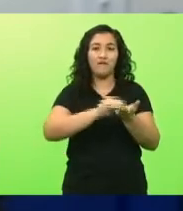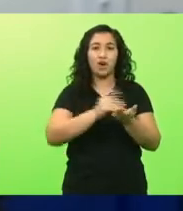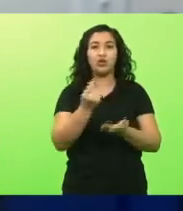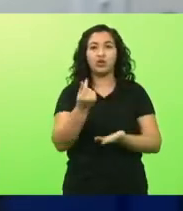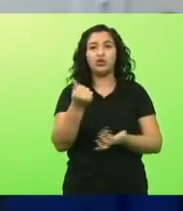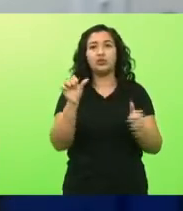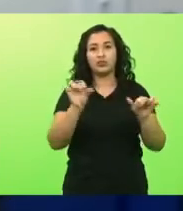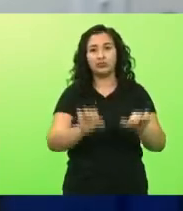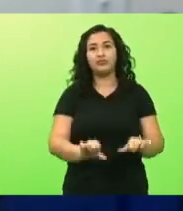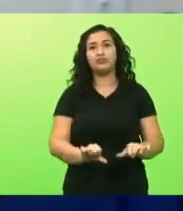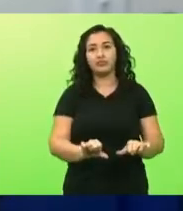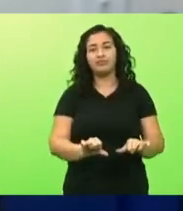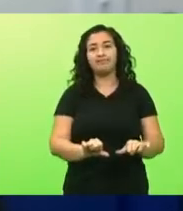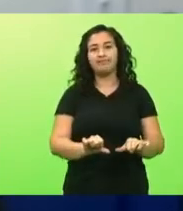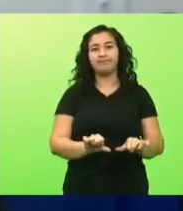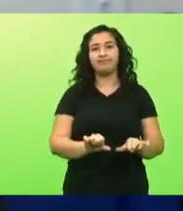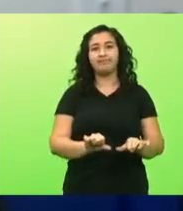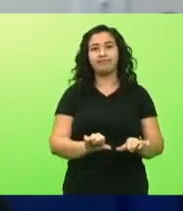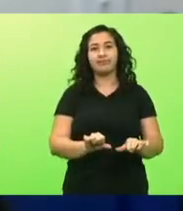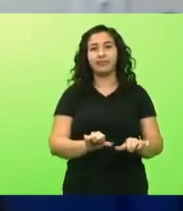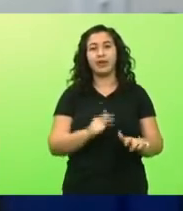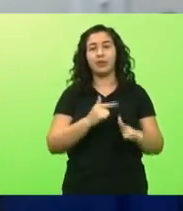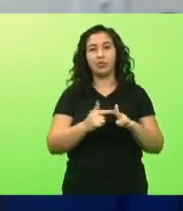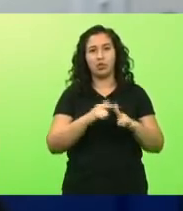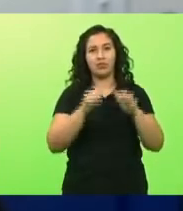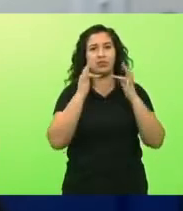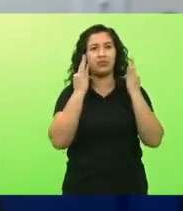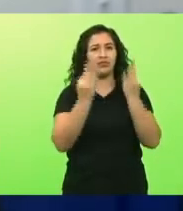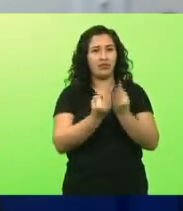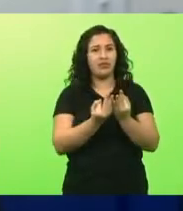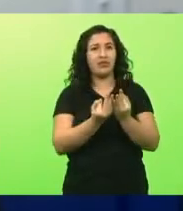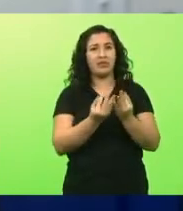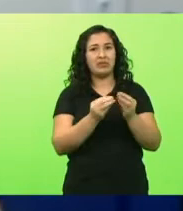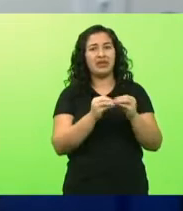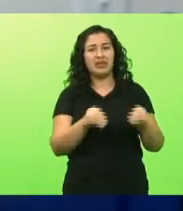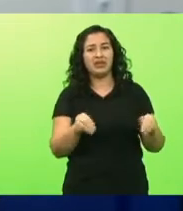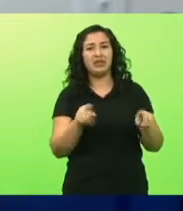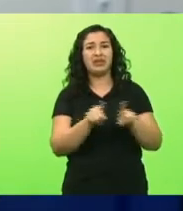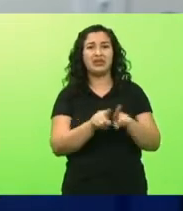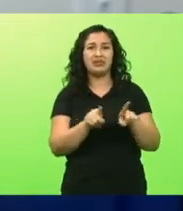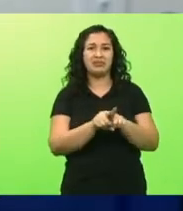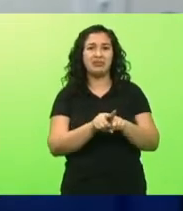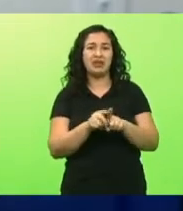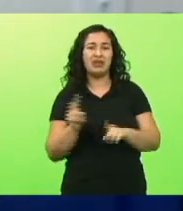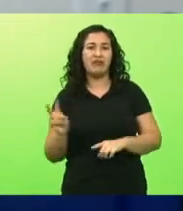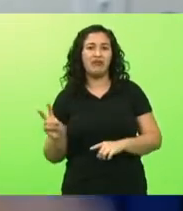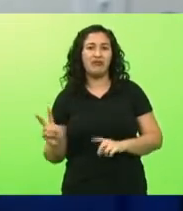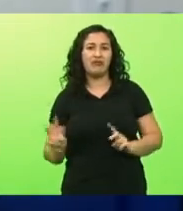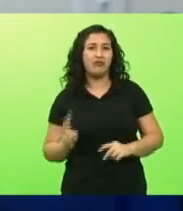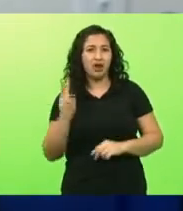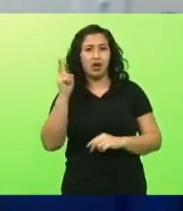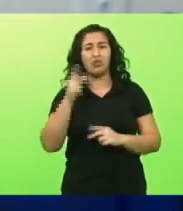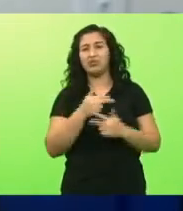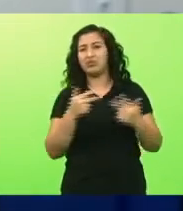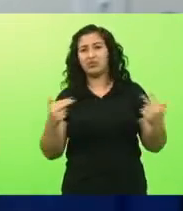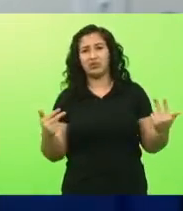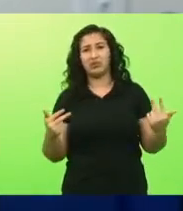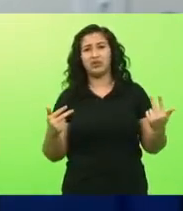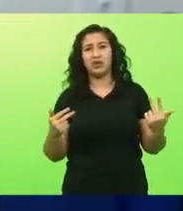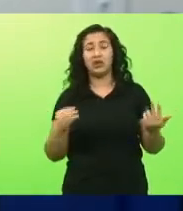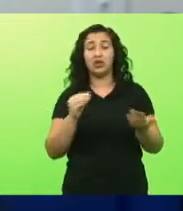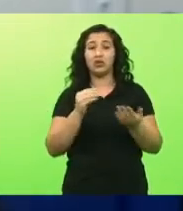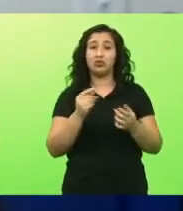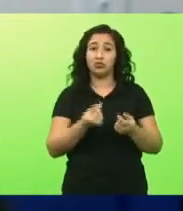a família, que destrói os valores. O dinheiro é uma bênção, o dinheiro agrega valor e você pode se elevar. Tem